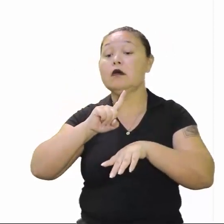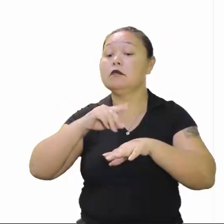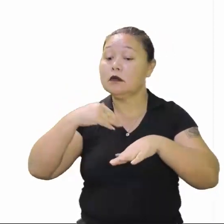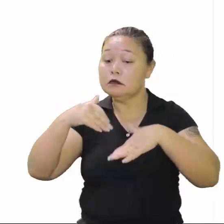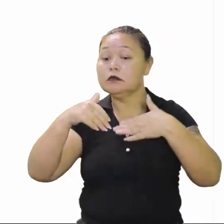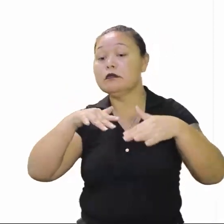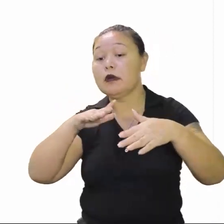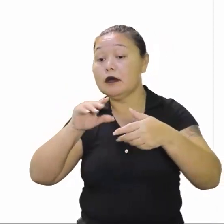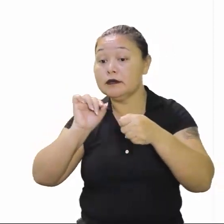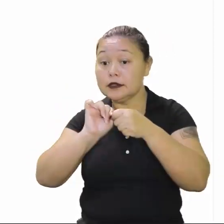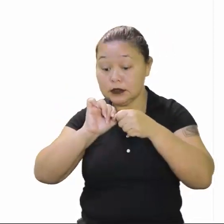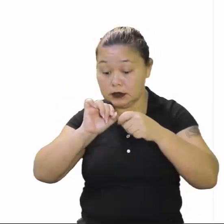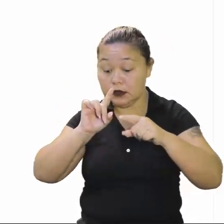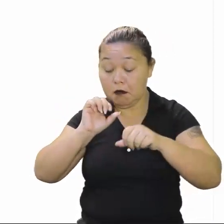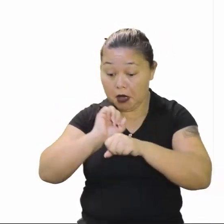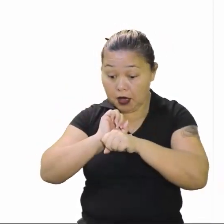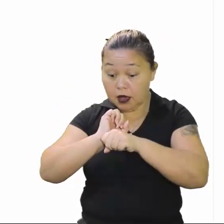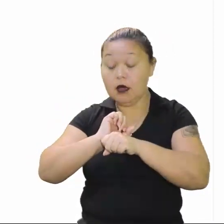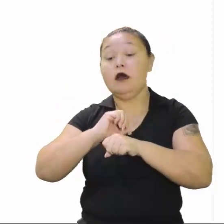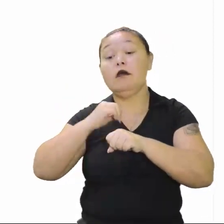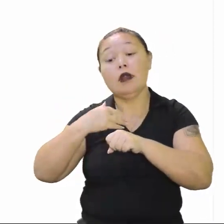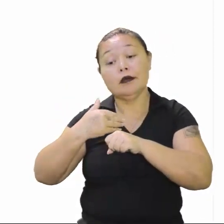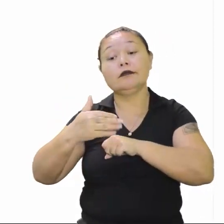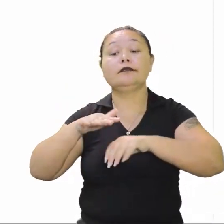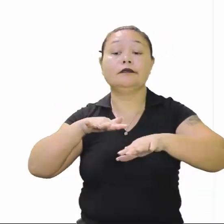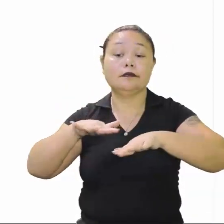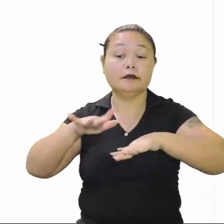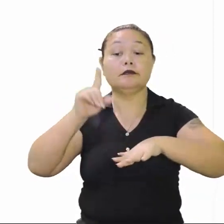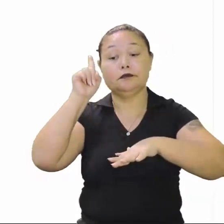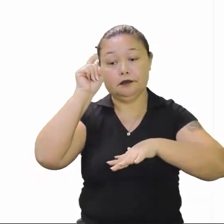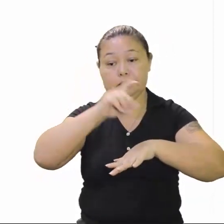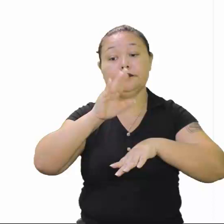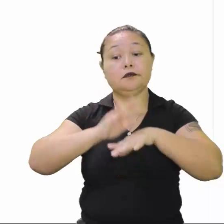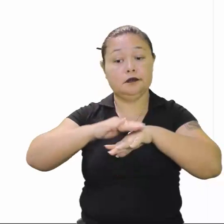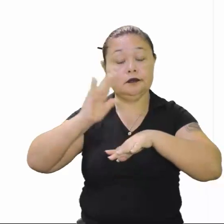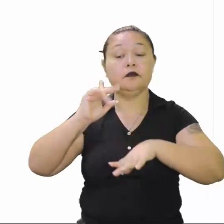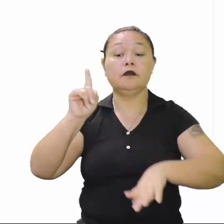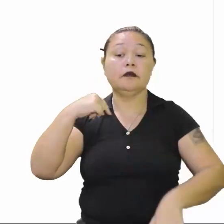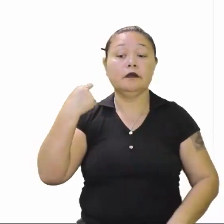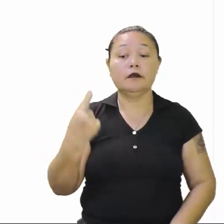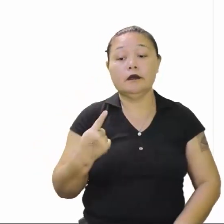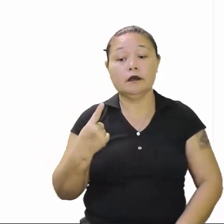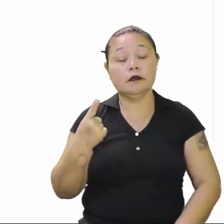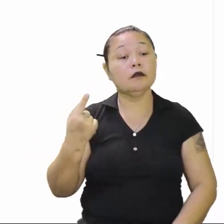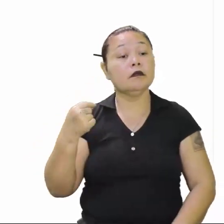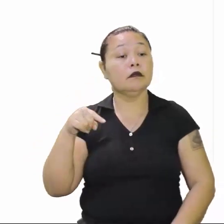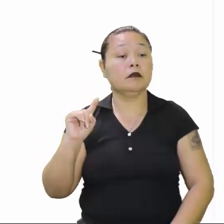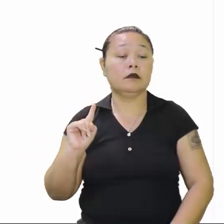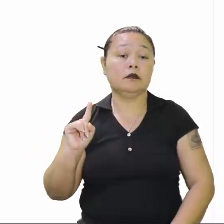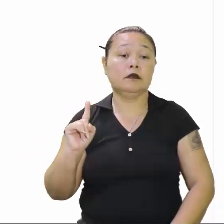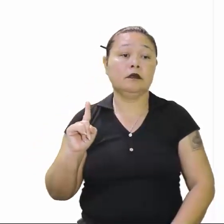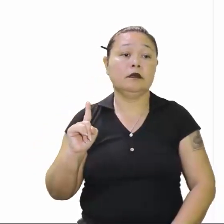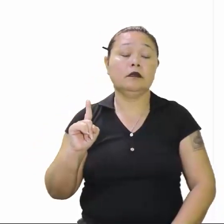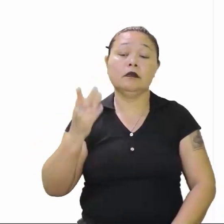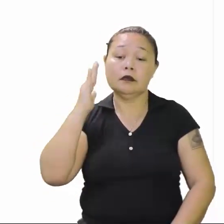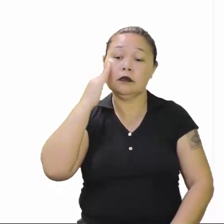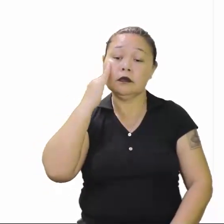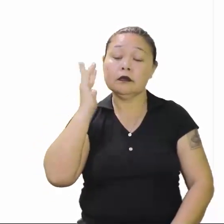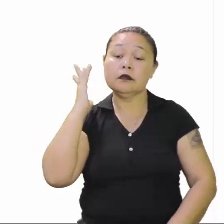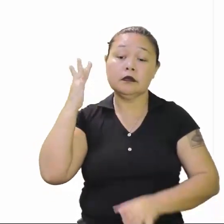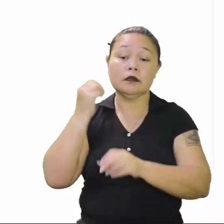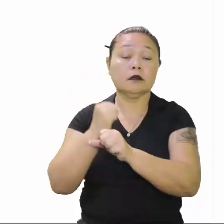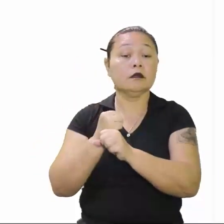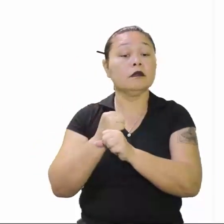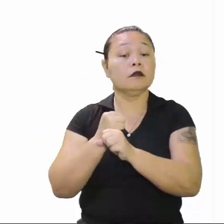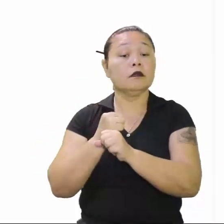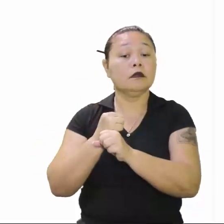movimento, ok? Entendido aí, meu caro aluno? Então, espero que você tenha, nessa parte aí, entendido a nossa revisão,